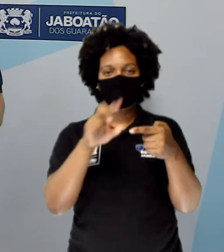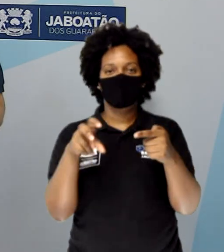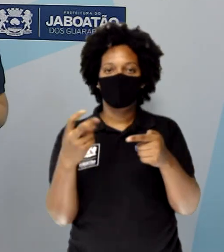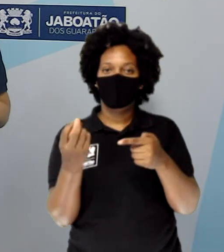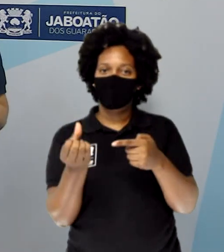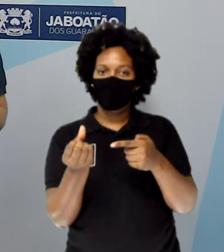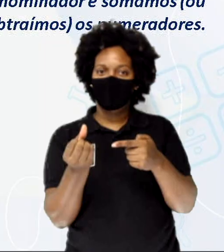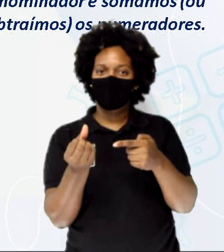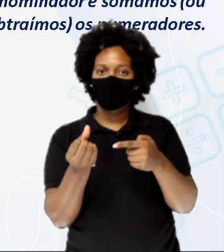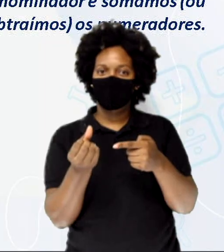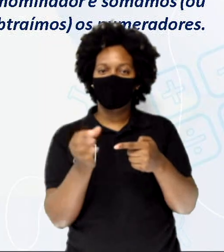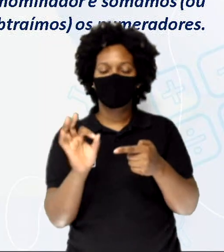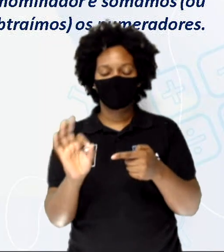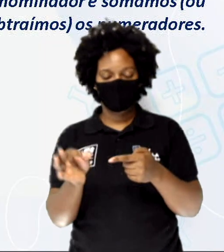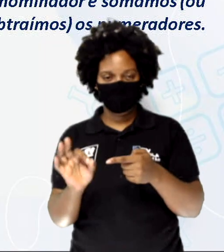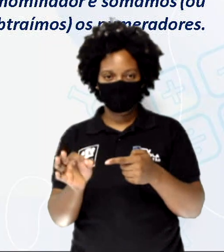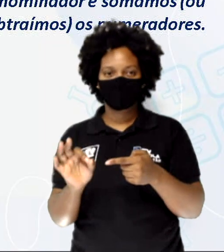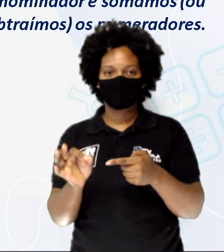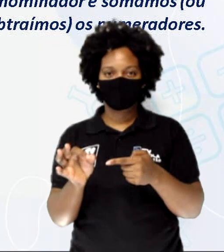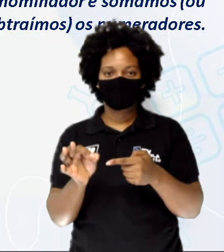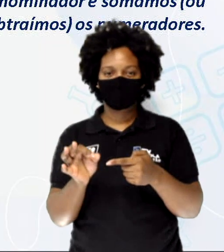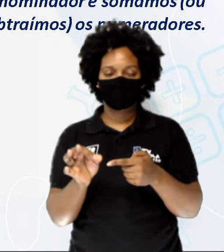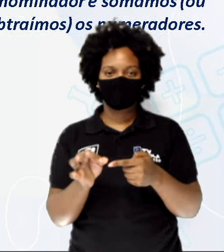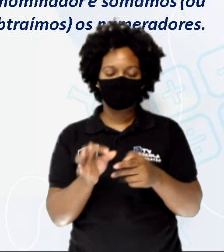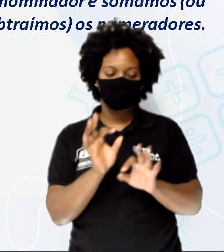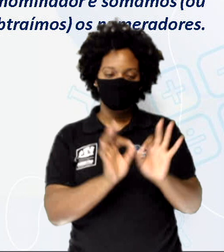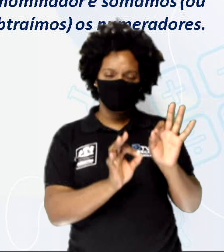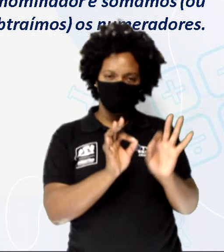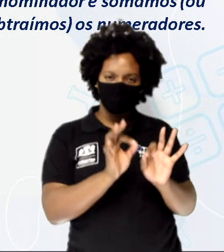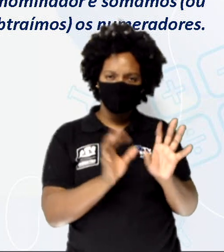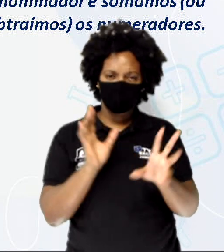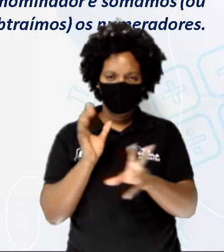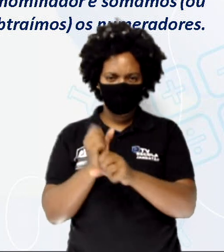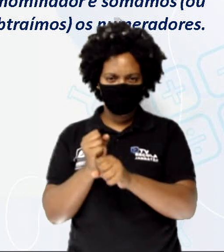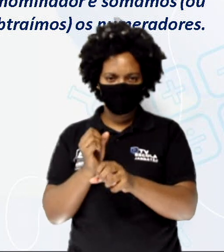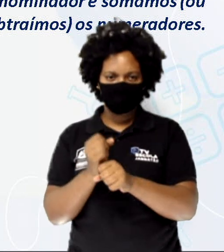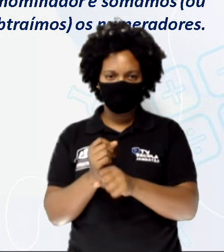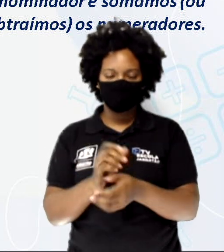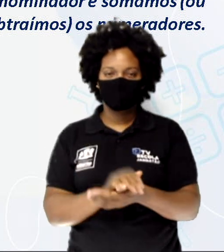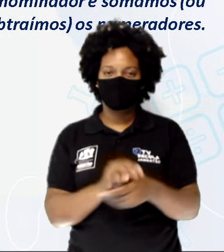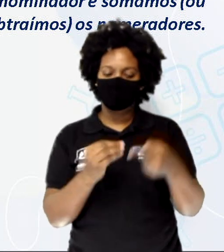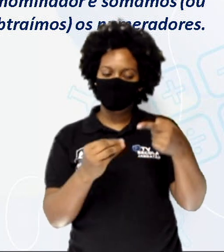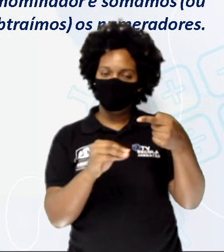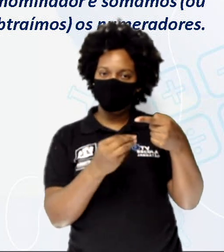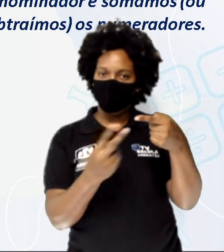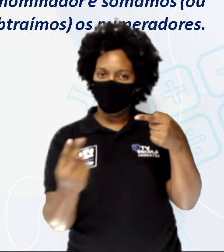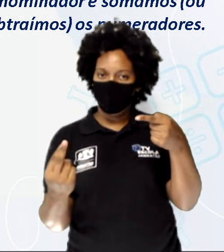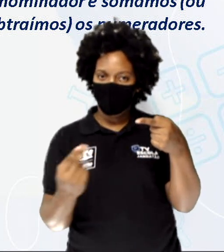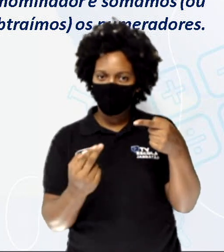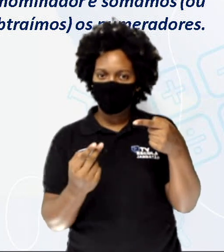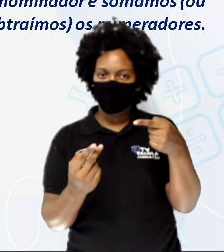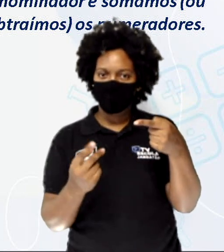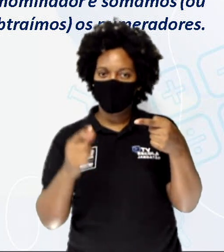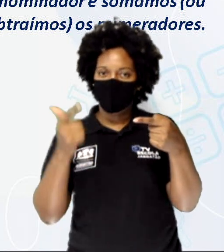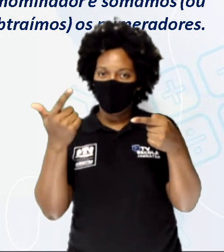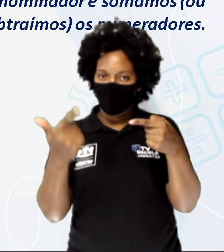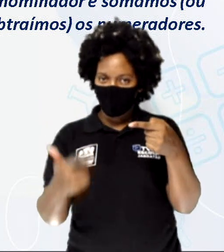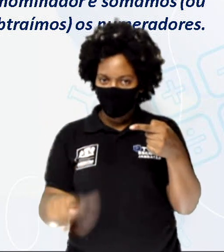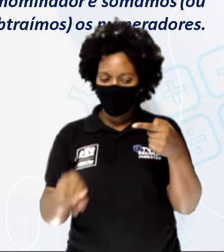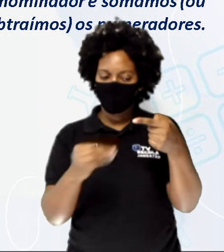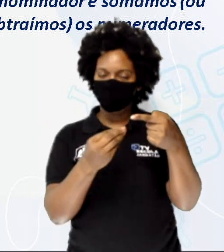a maneira correta, né? Vai ter a maneira correta de fazer essa operação, ó. Quando os denominadores são iguais,